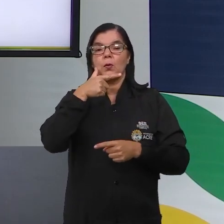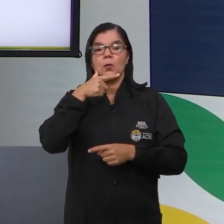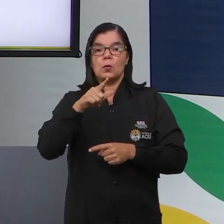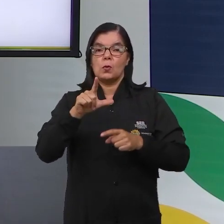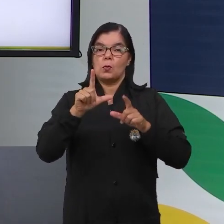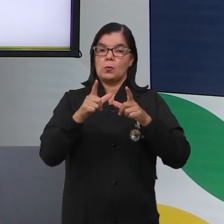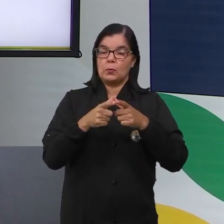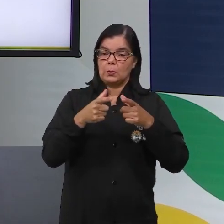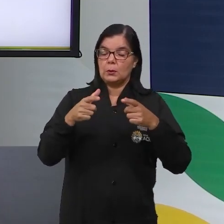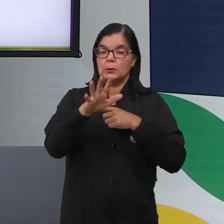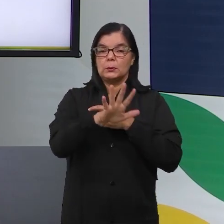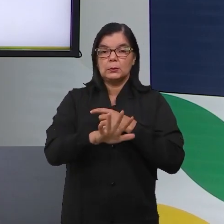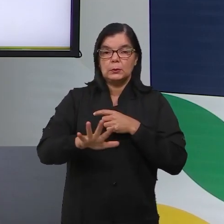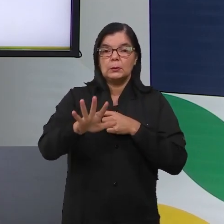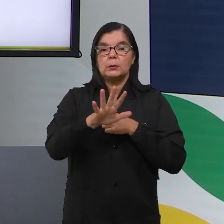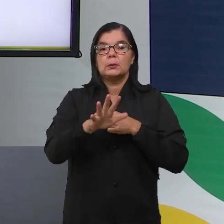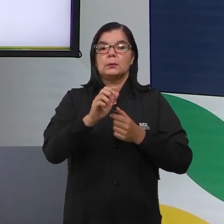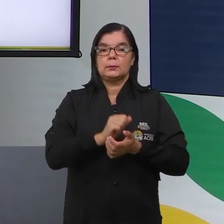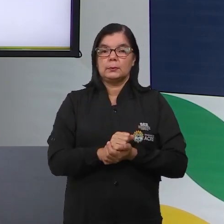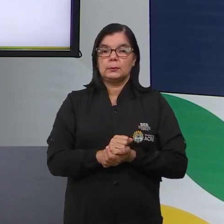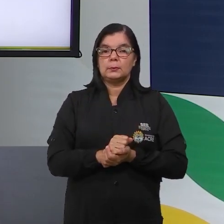pouco mais universalizada,